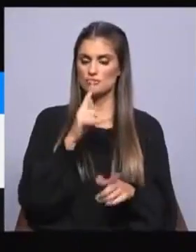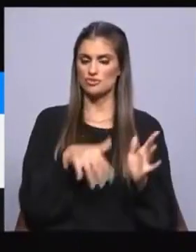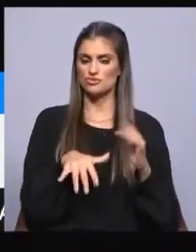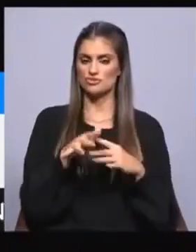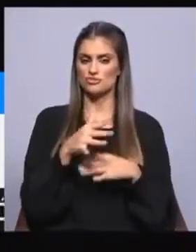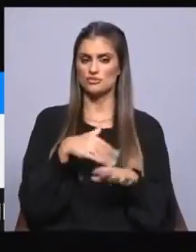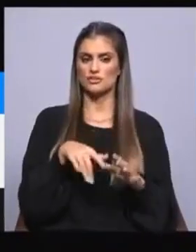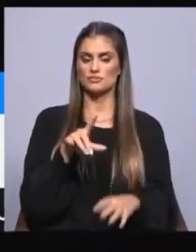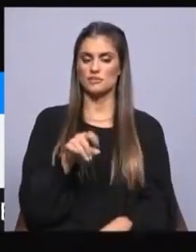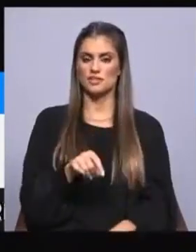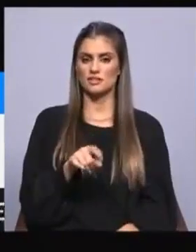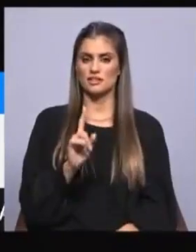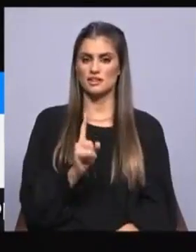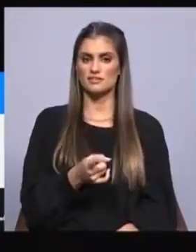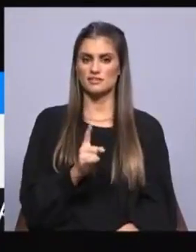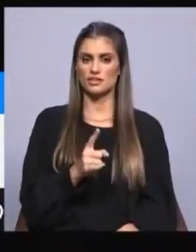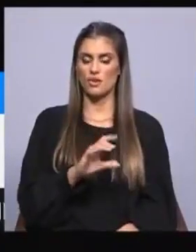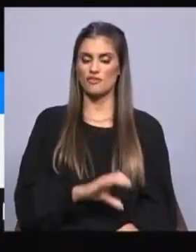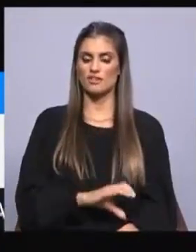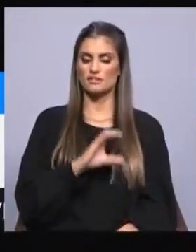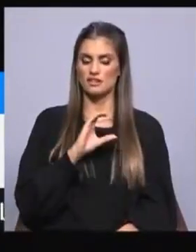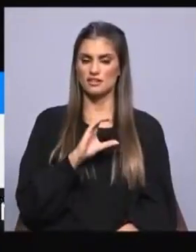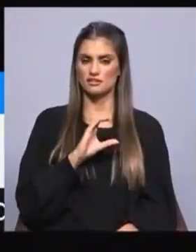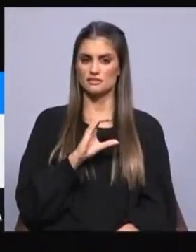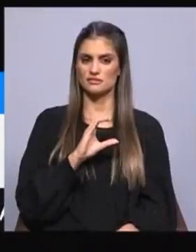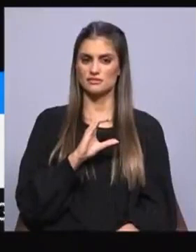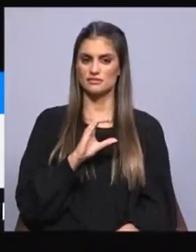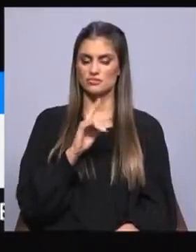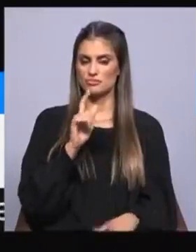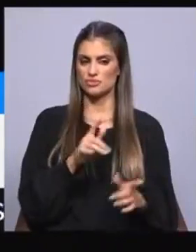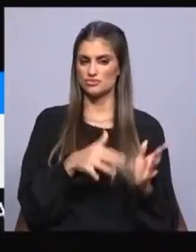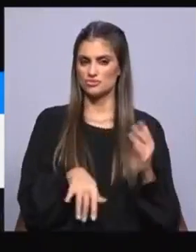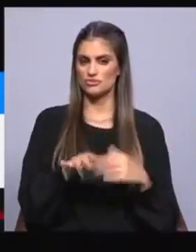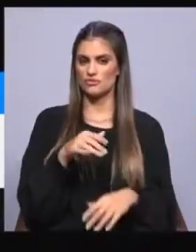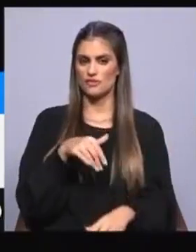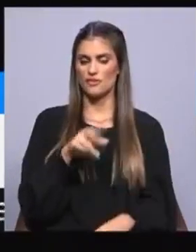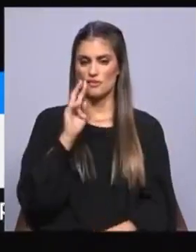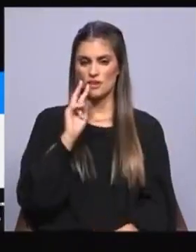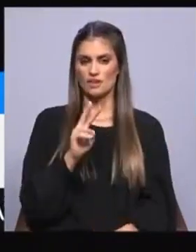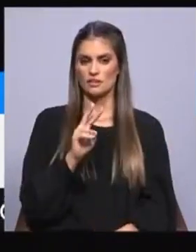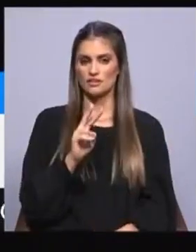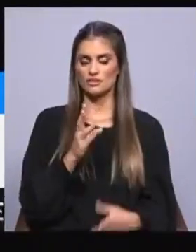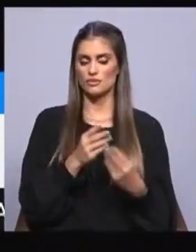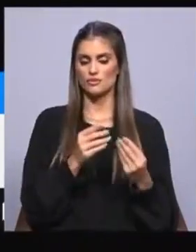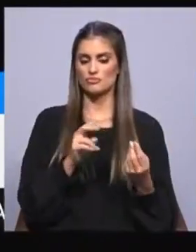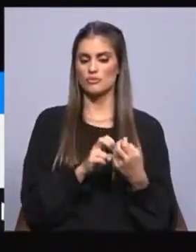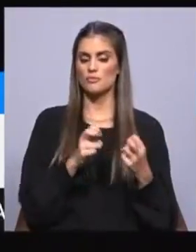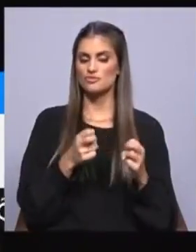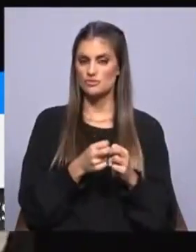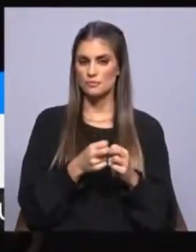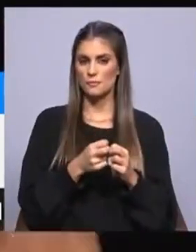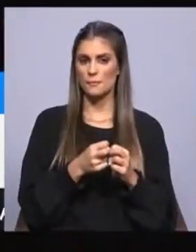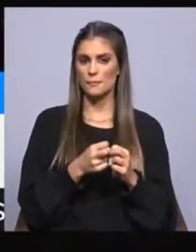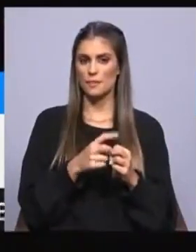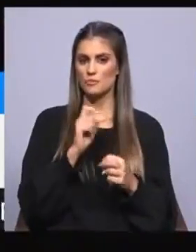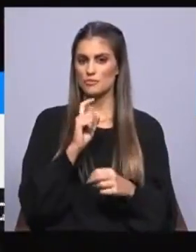e, digamos, ter esta confiança que o povo português há de encontrar, portanto, as soluções, seja,